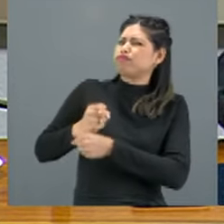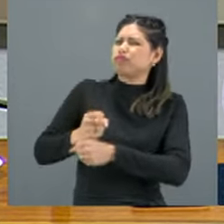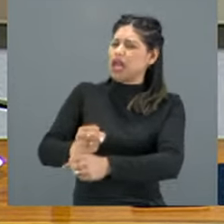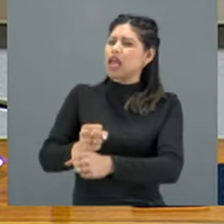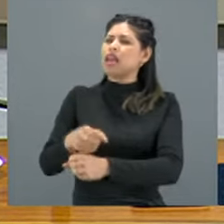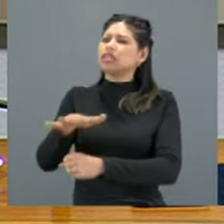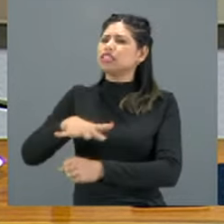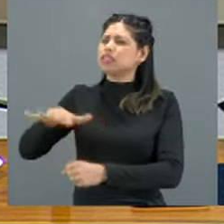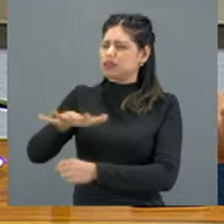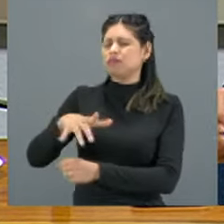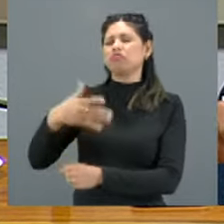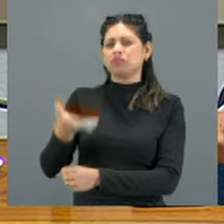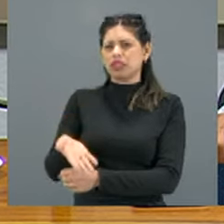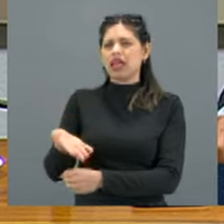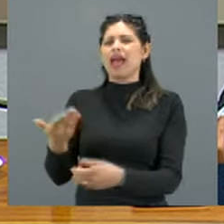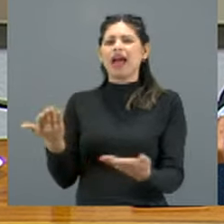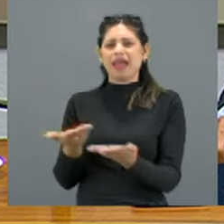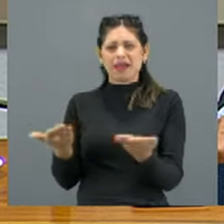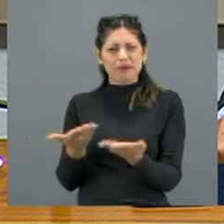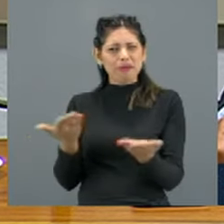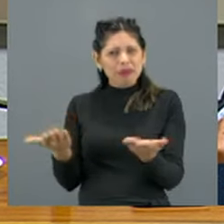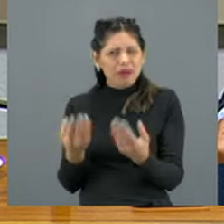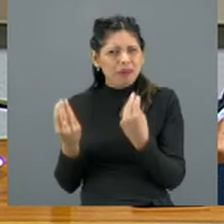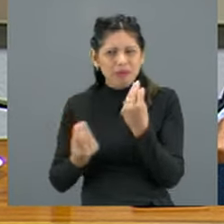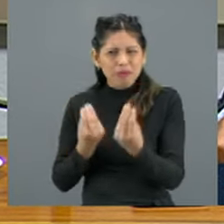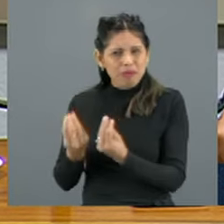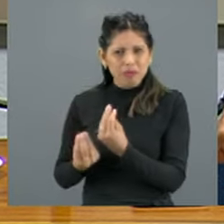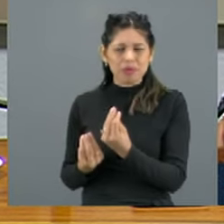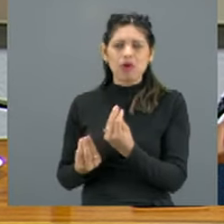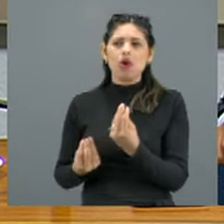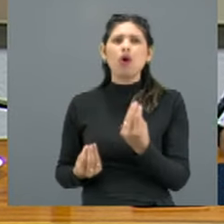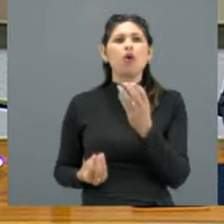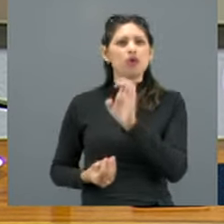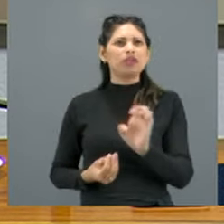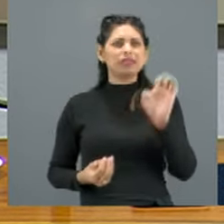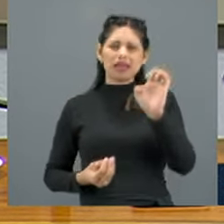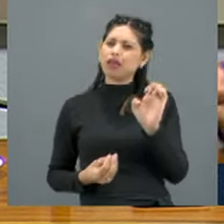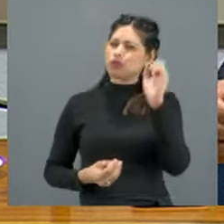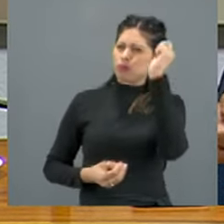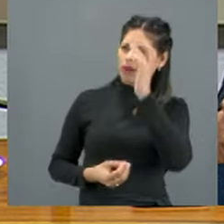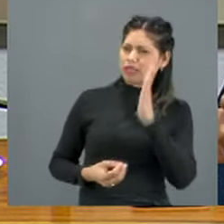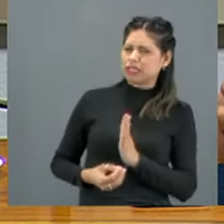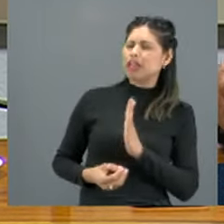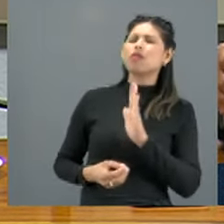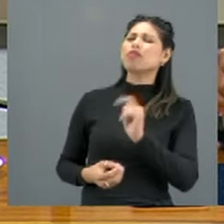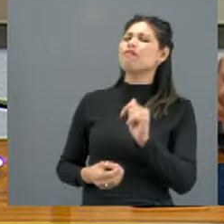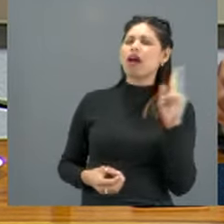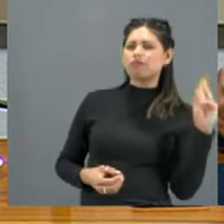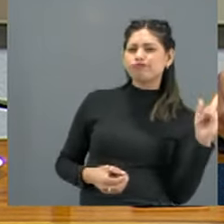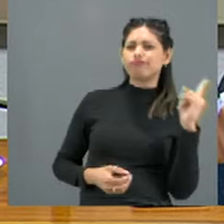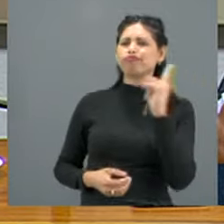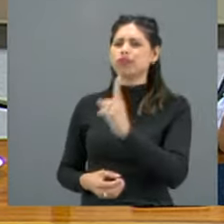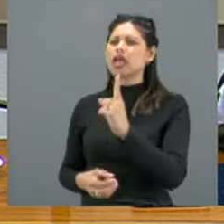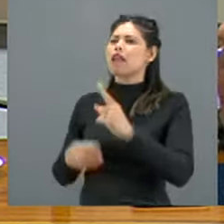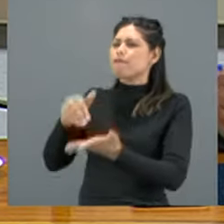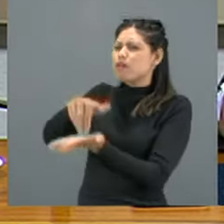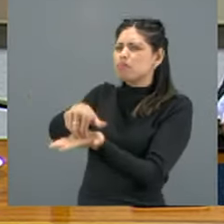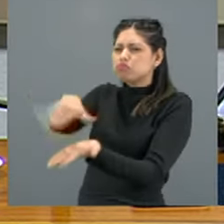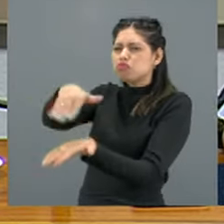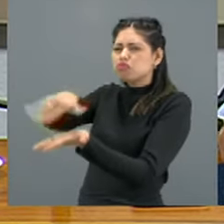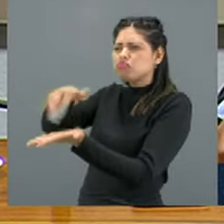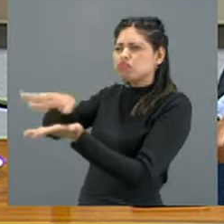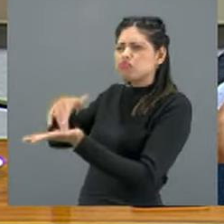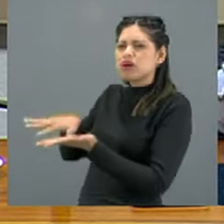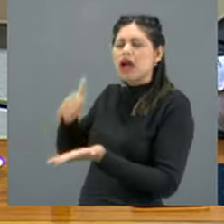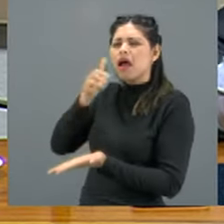de repressão do Estado brasileiro, para fazer a desintrusão, que é a expulsão de pais e mães de família que moram na